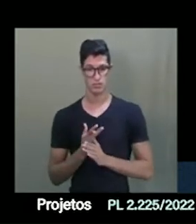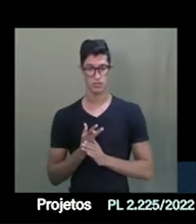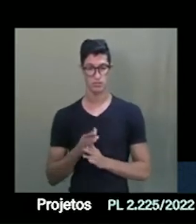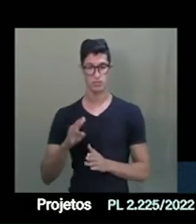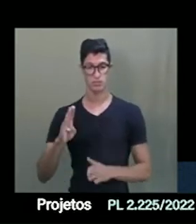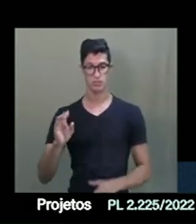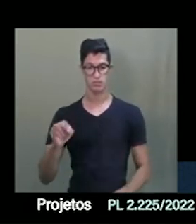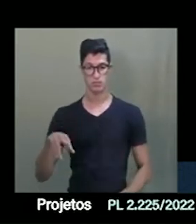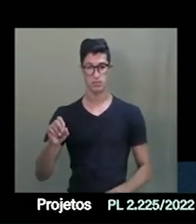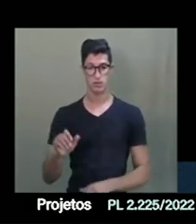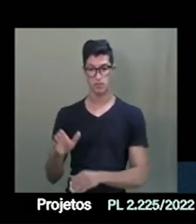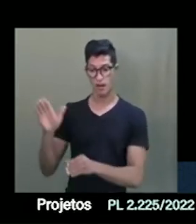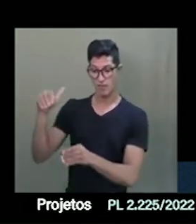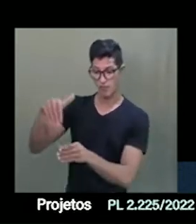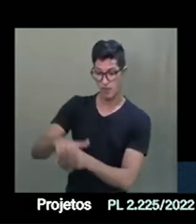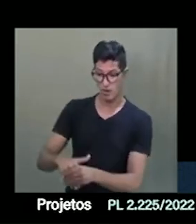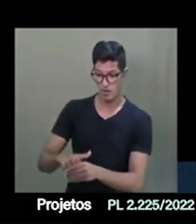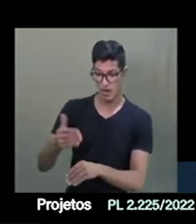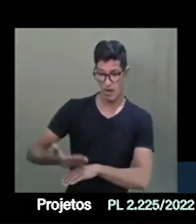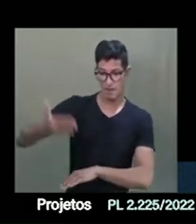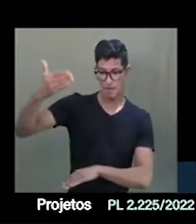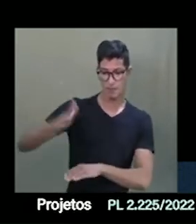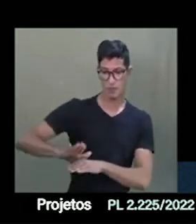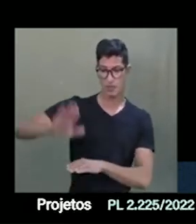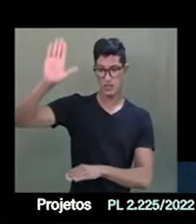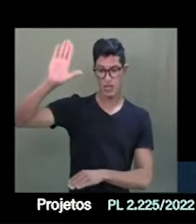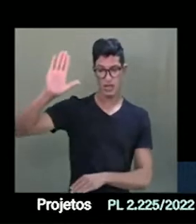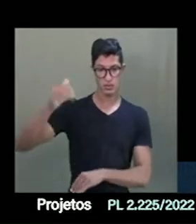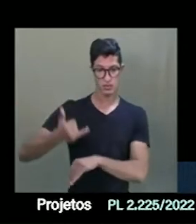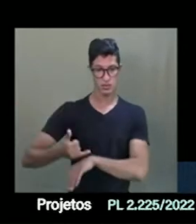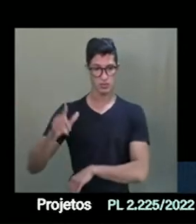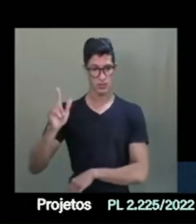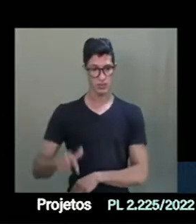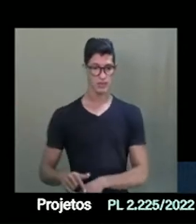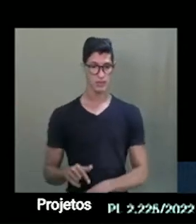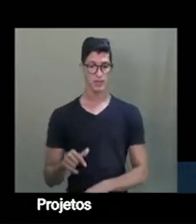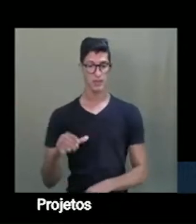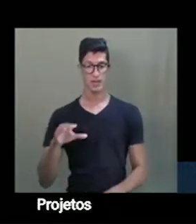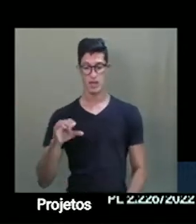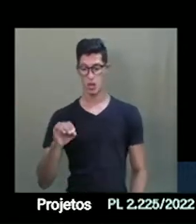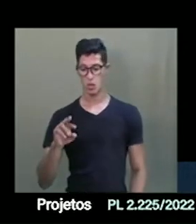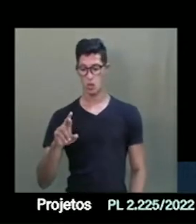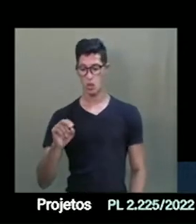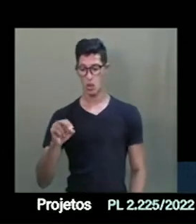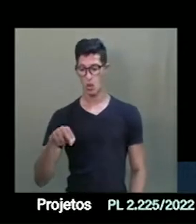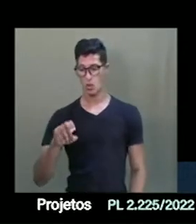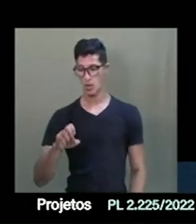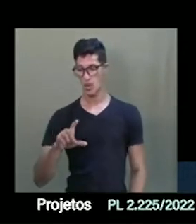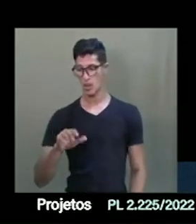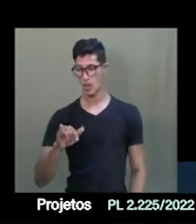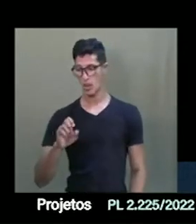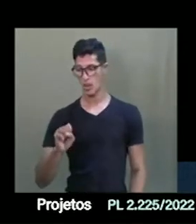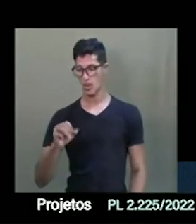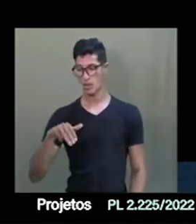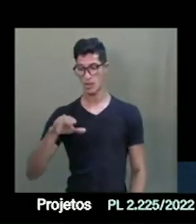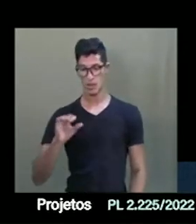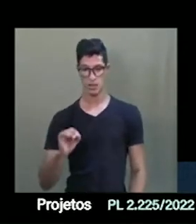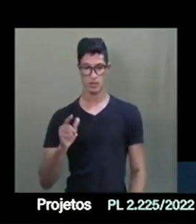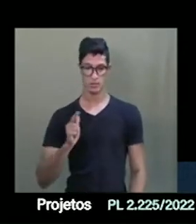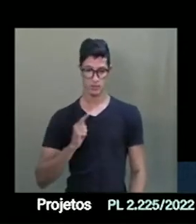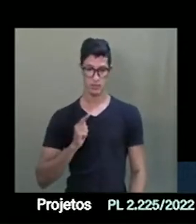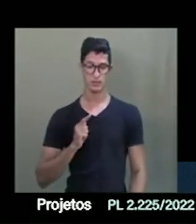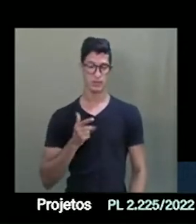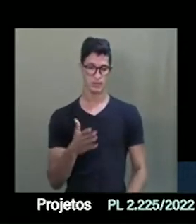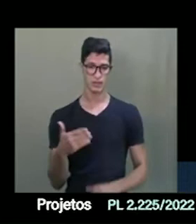Bônus em dinheiro para votar no candidato do patrão? Isso é o neocoronelismo nas lojas de